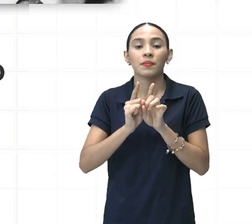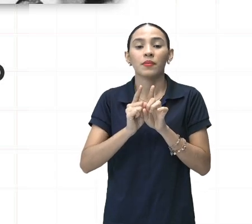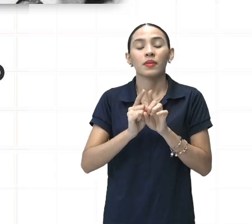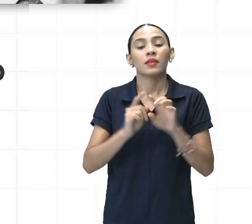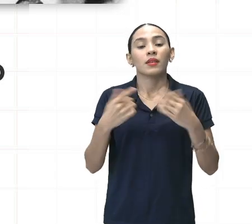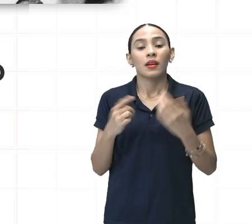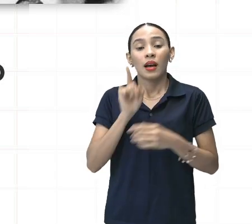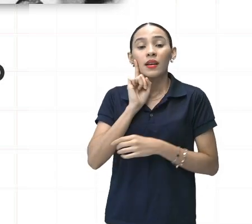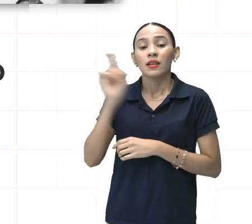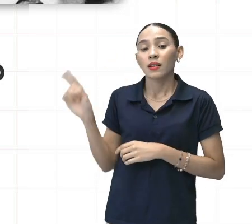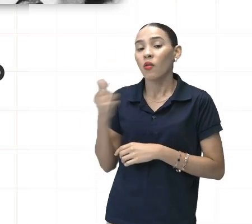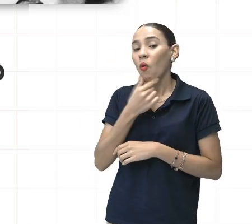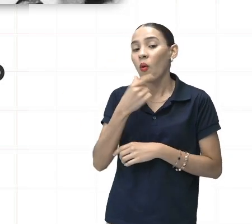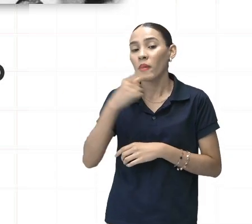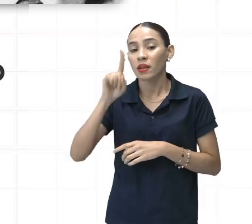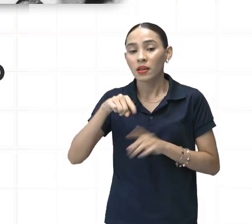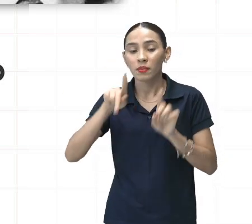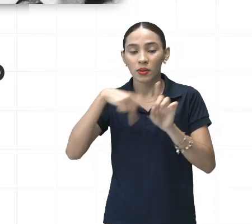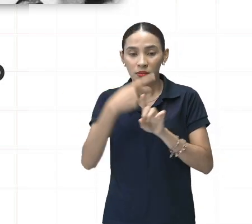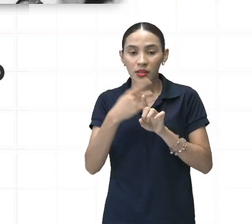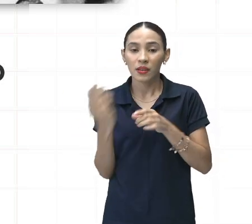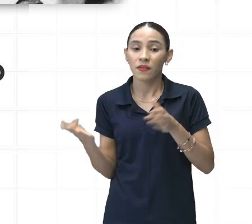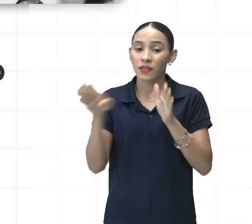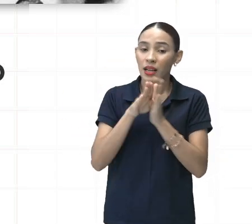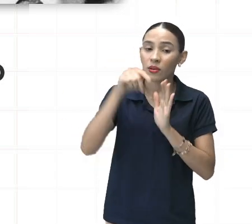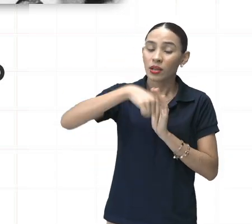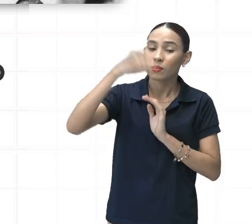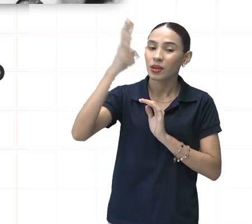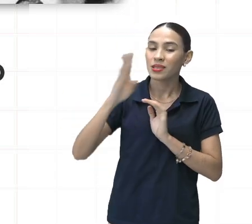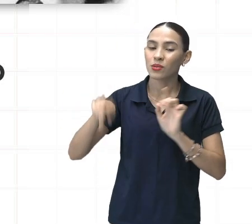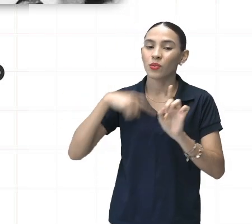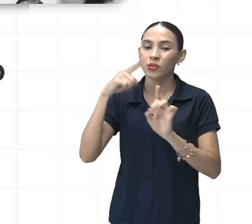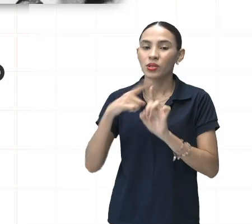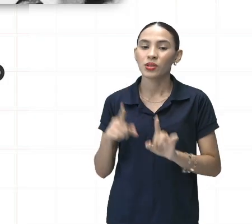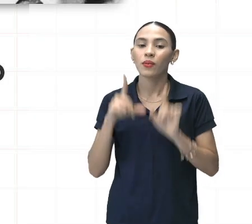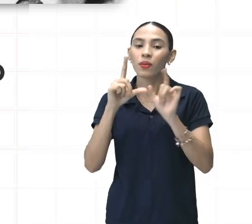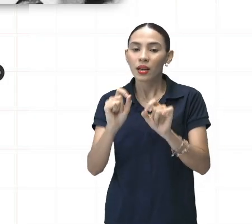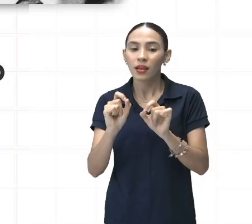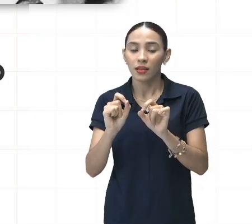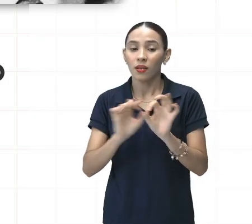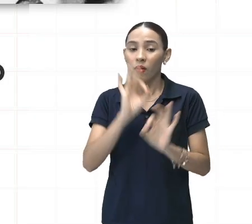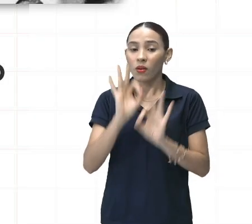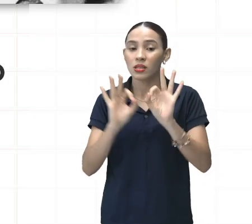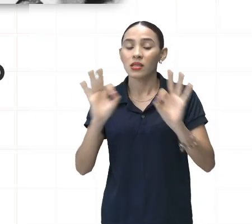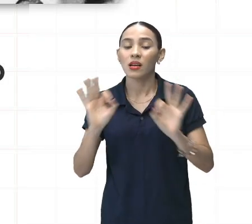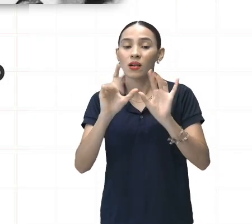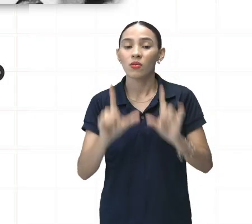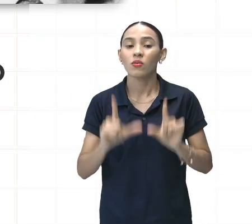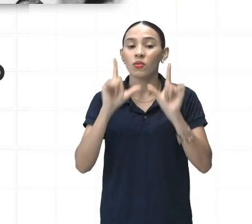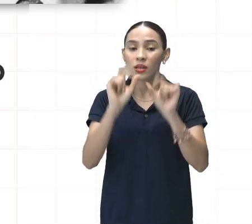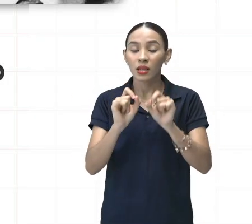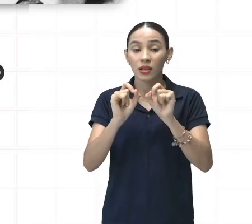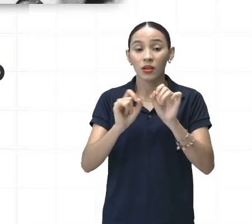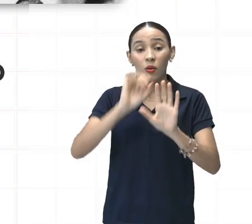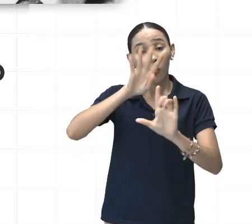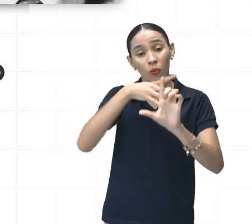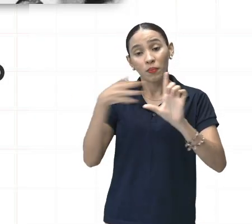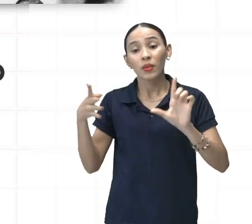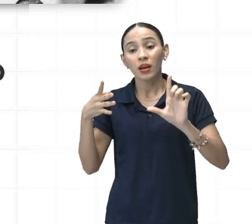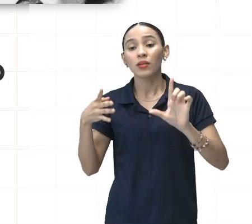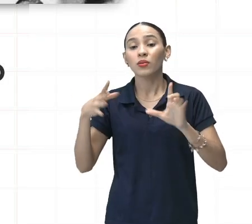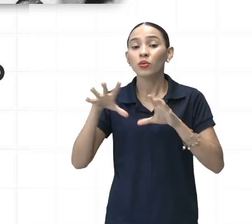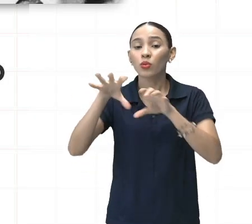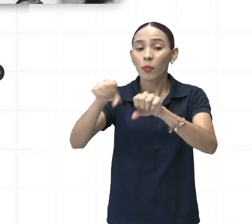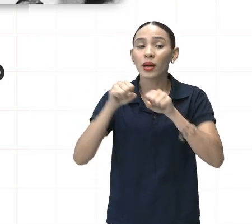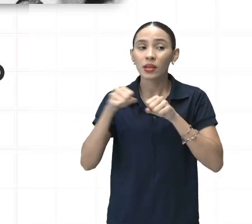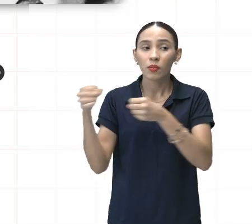O Luiz Carlos Prestes e a Olga Benário vieram para o Brasil com o objetivo, então, de montar um plano que